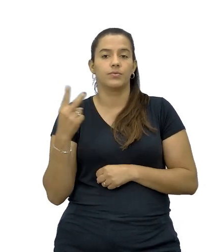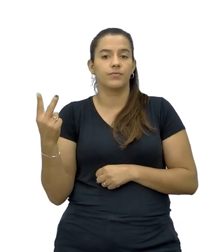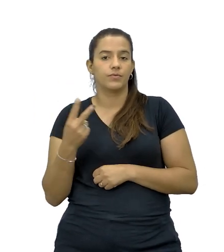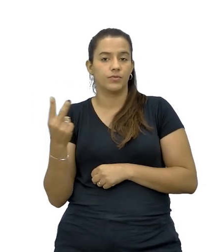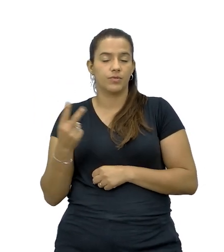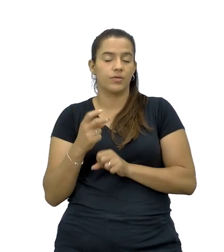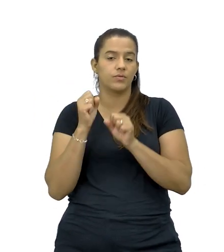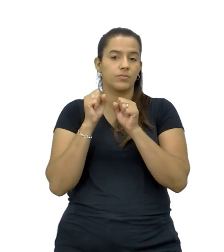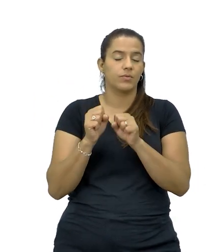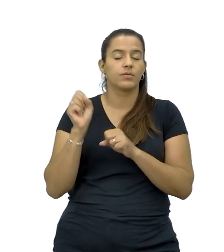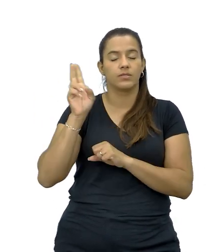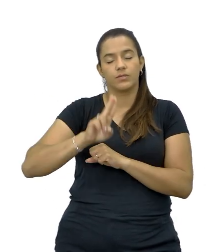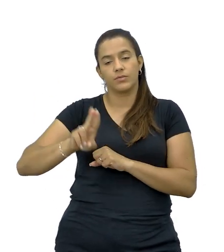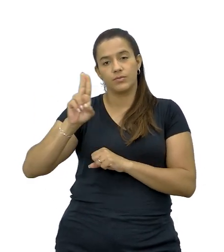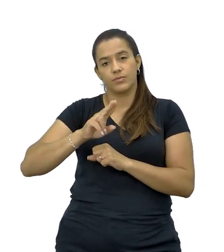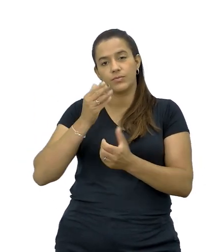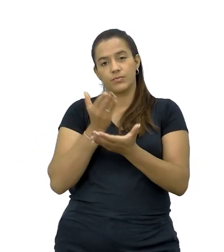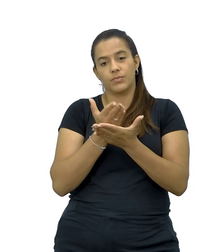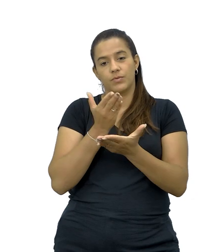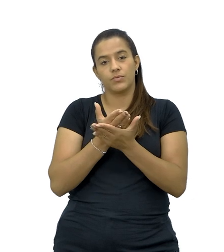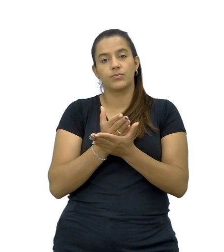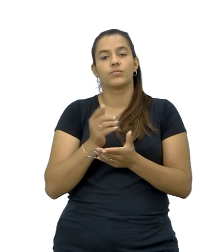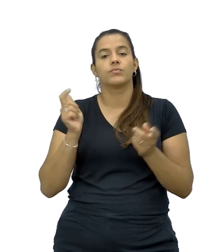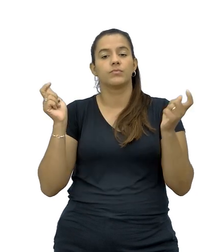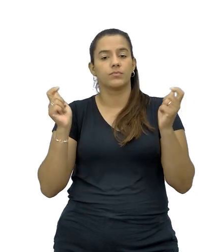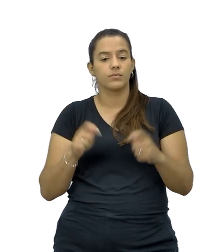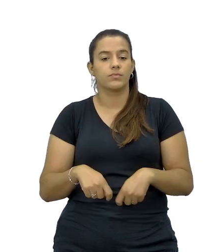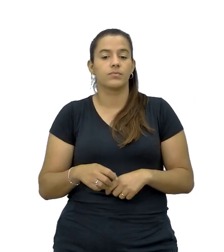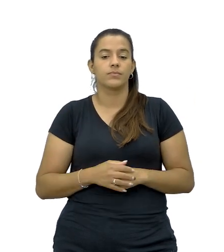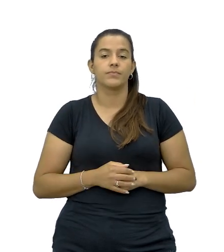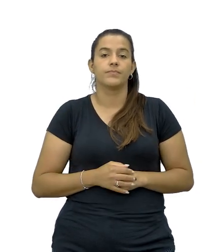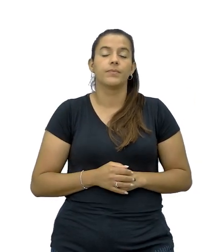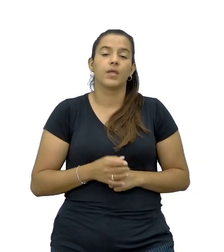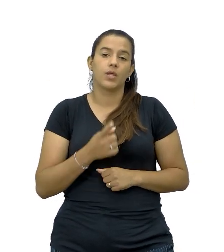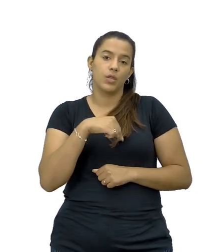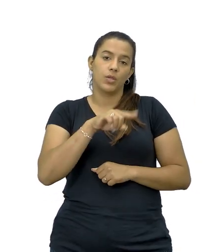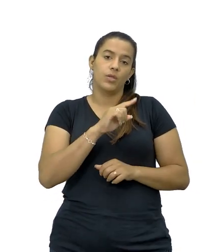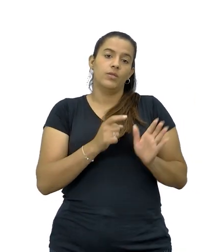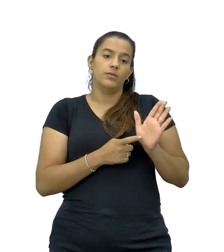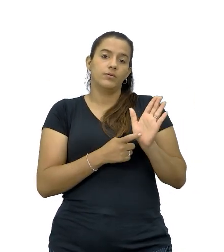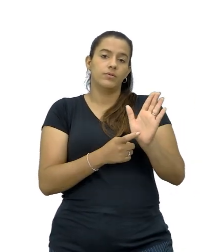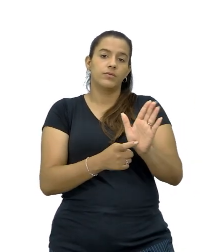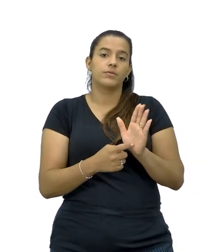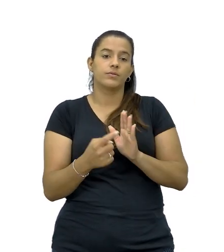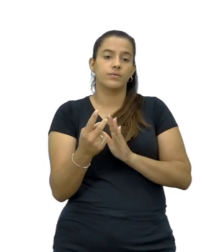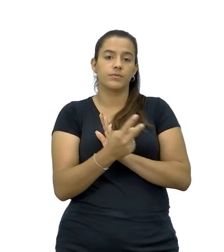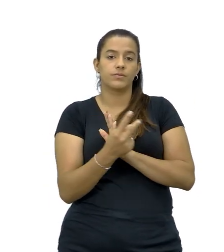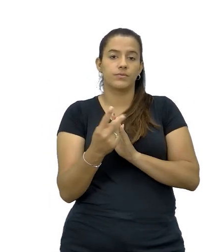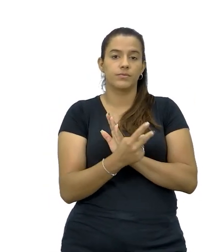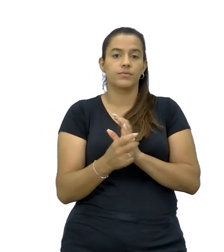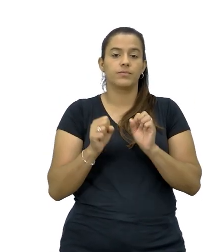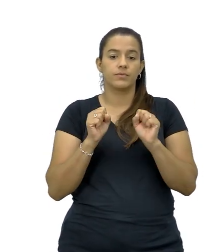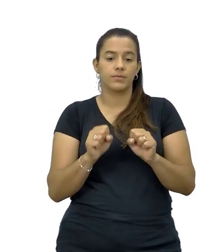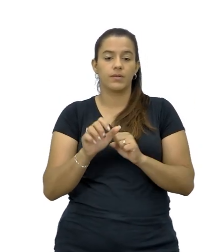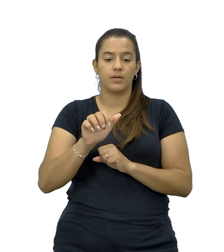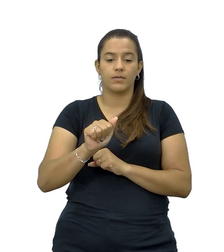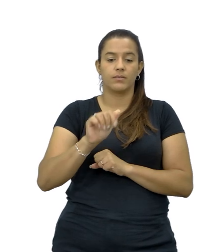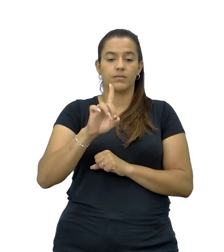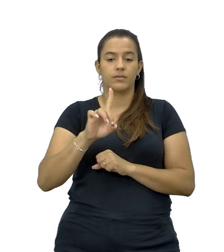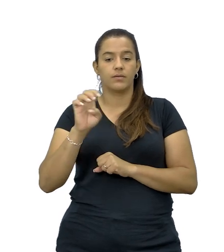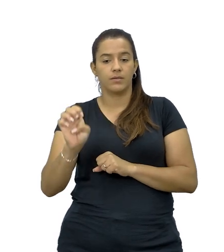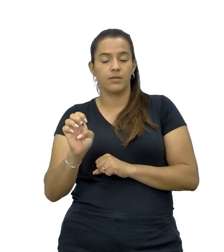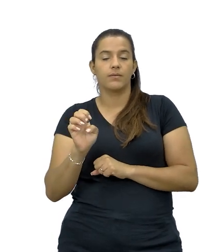então, ser objeto também de estudo. No caso, nós pegamos uma de 2021, porque, desculpa, 2022, mas a ADE, né,